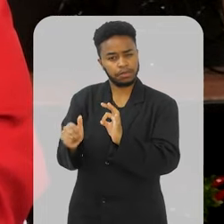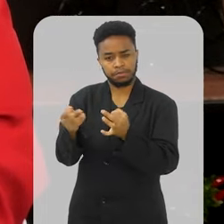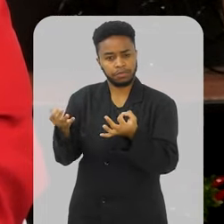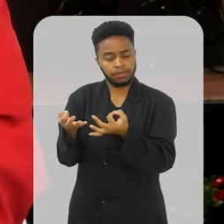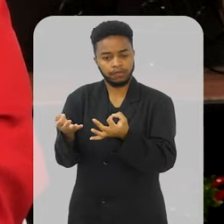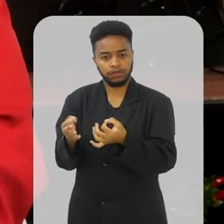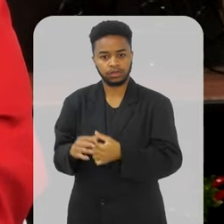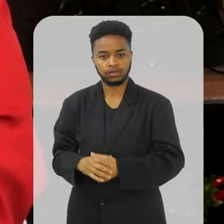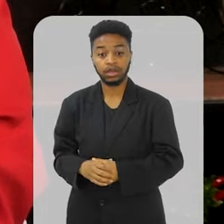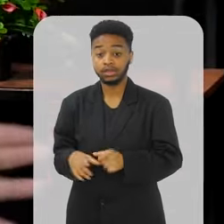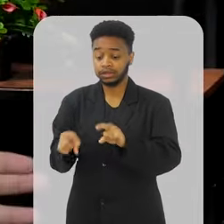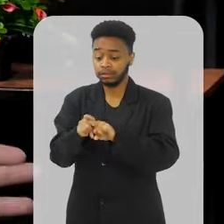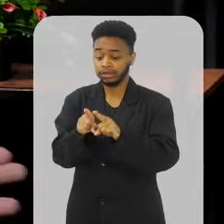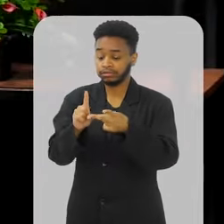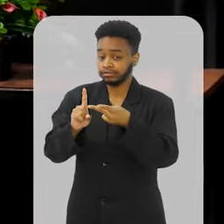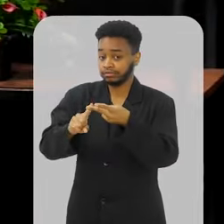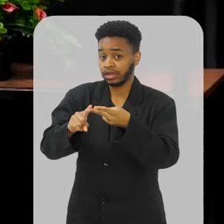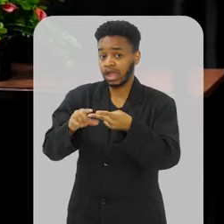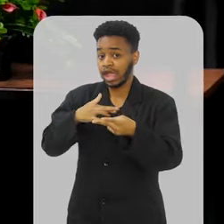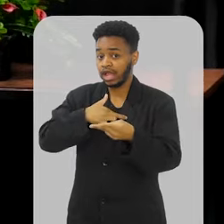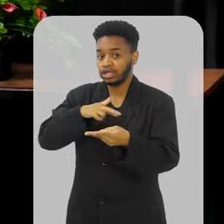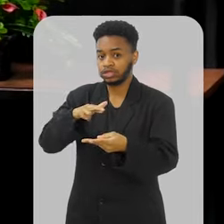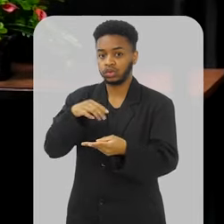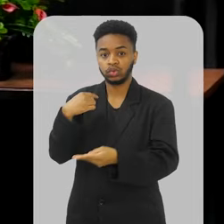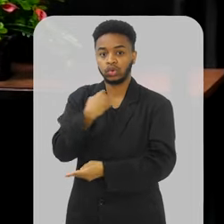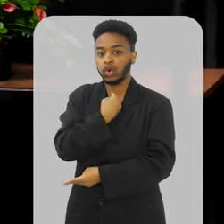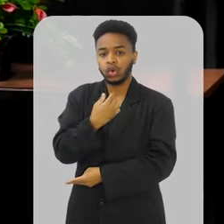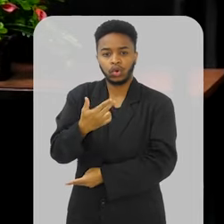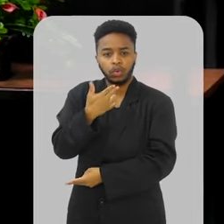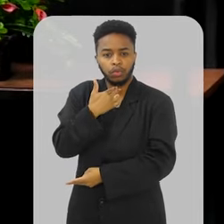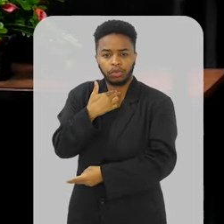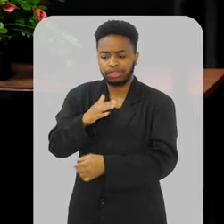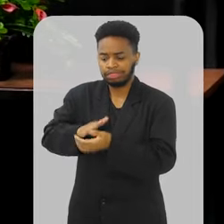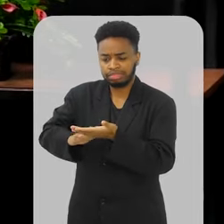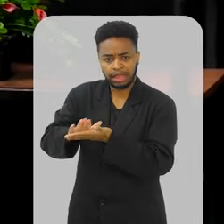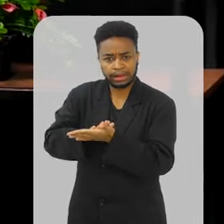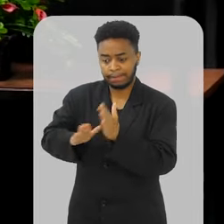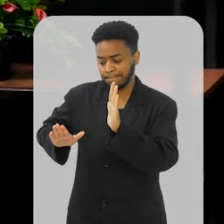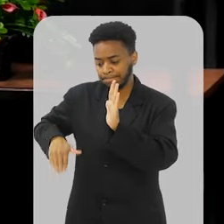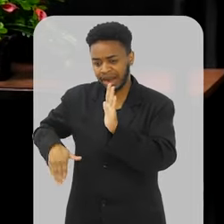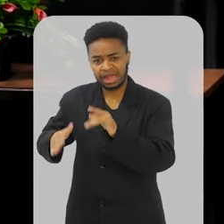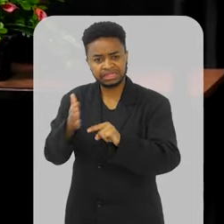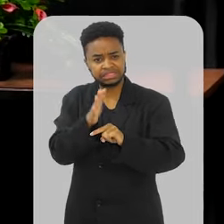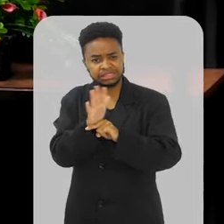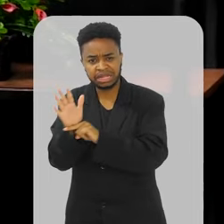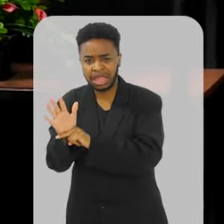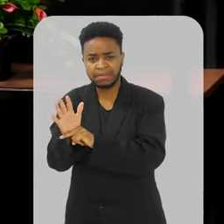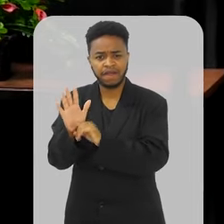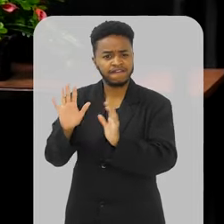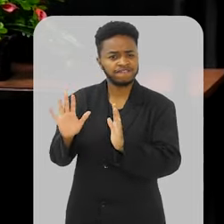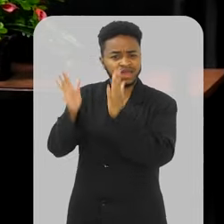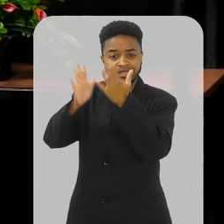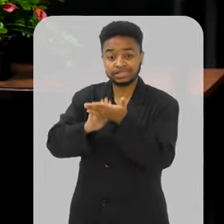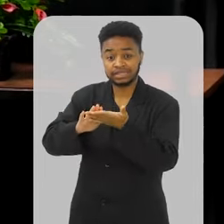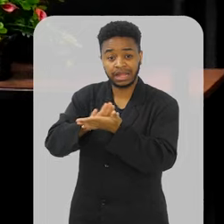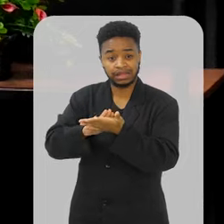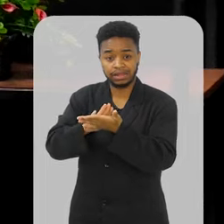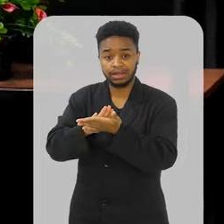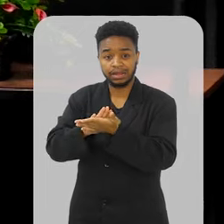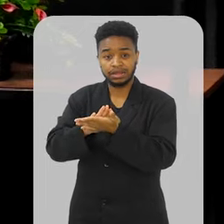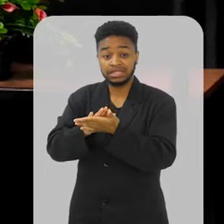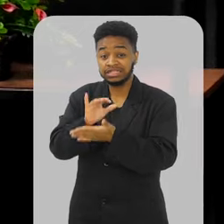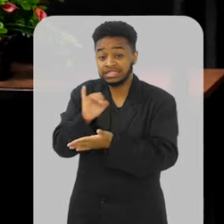aquela coisa toda e tal e a religião não podíamos fazer nada ir à praia cinema ao baile se não